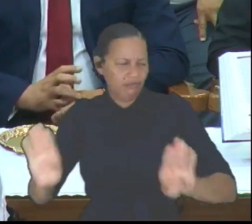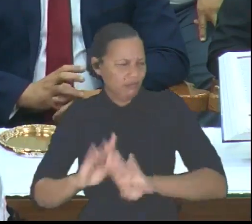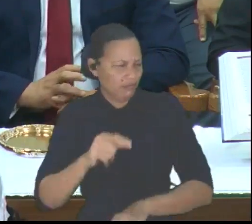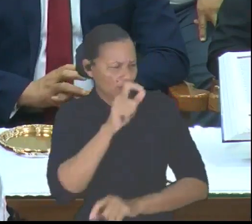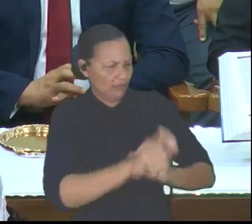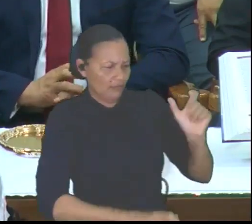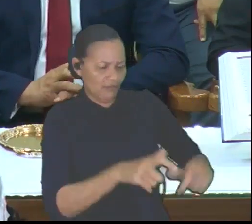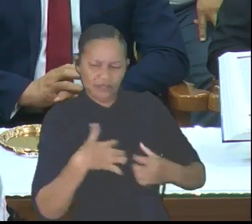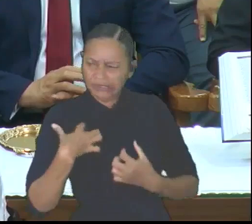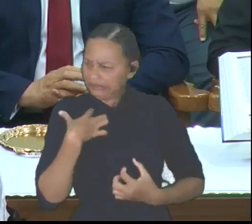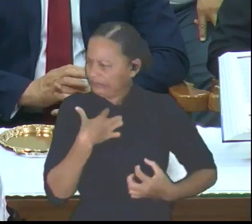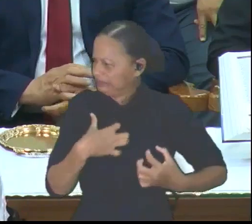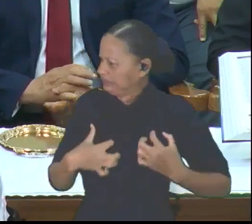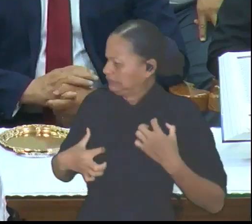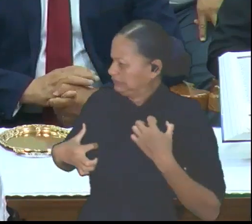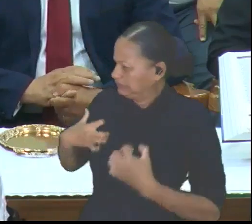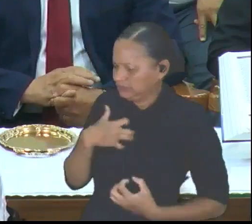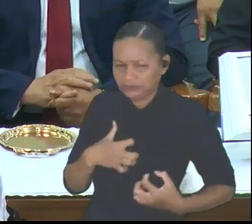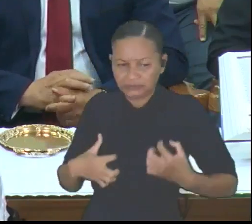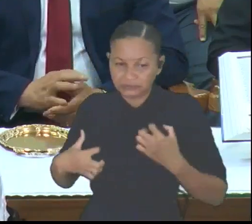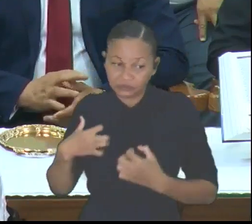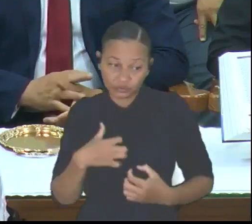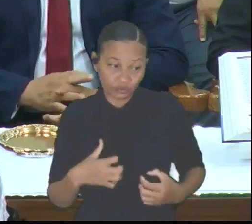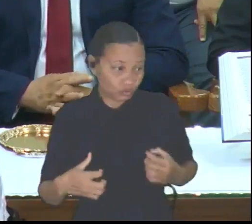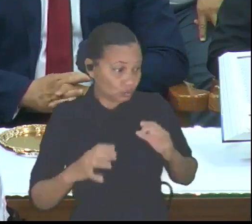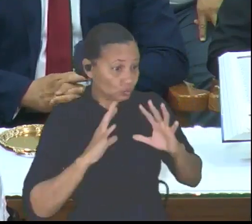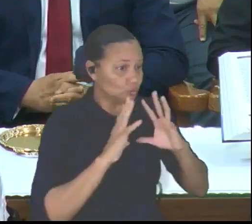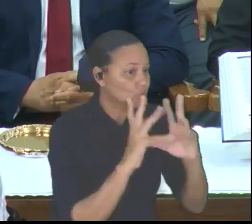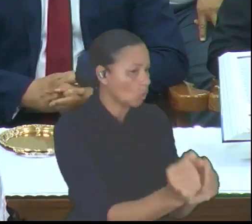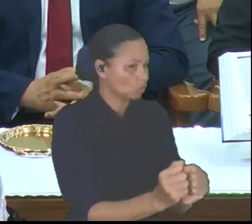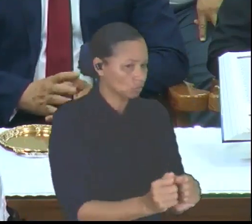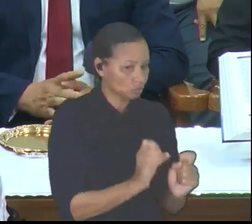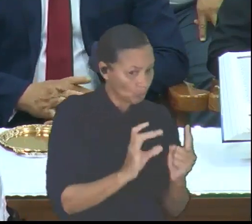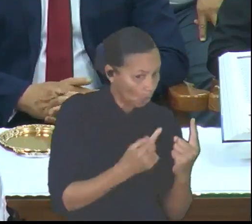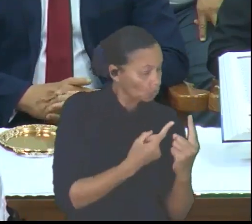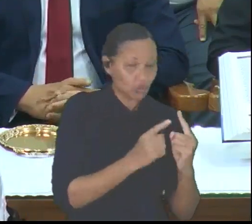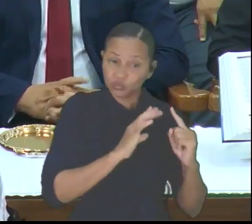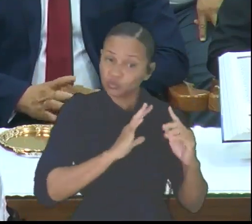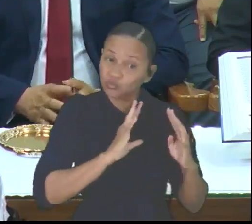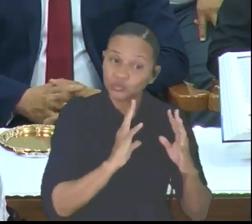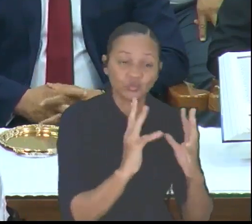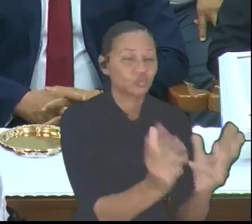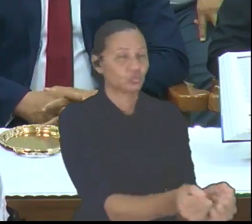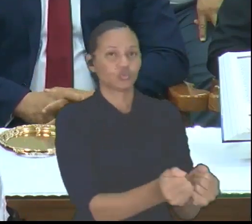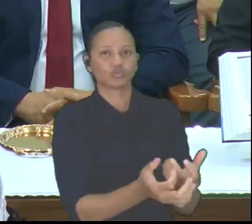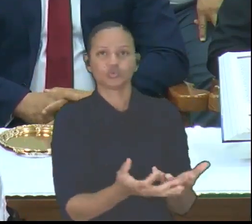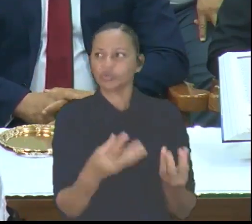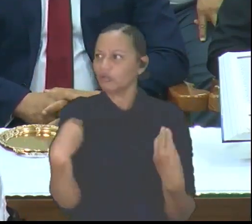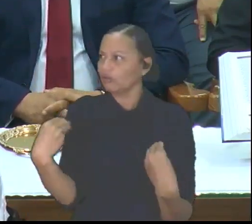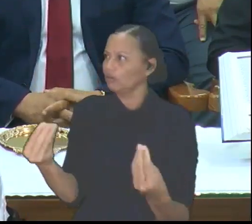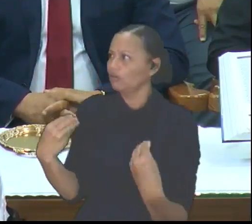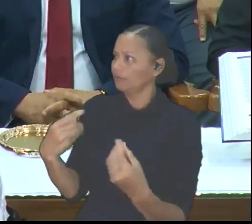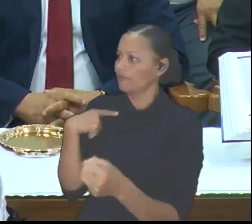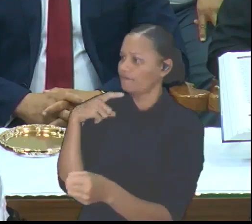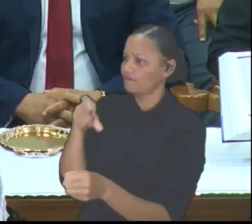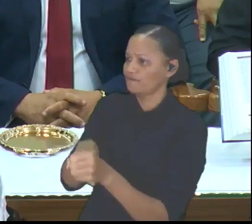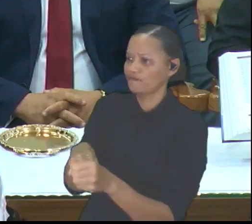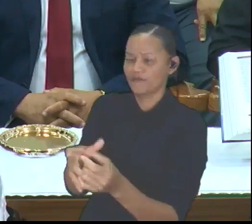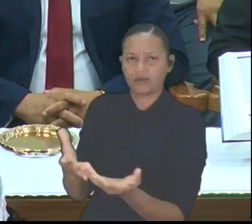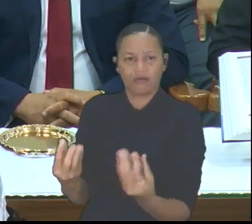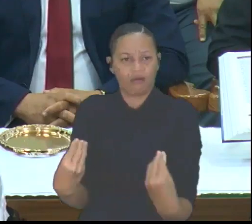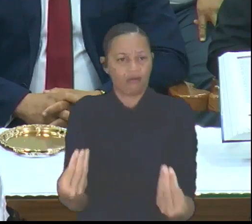incomodam. Todos eles, não apenas Tomé, todos os discípulos se incomodam. Como que nós vamos voltar para lá,